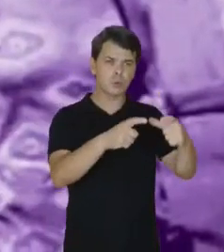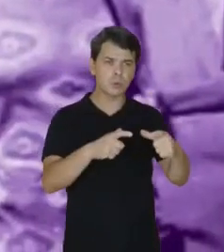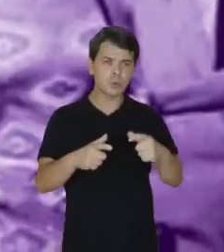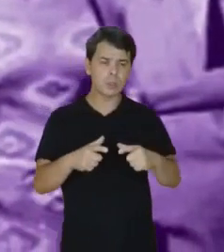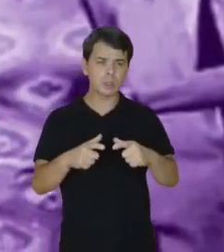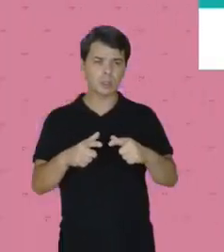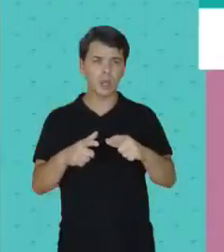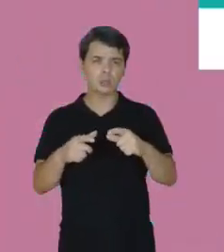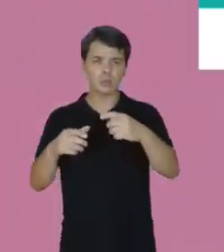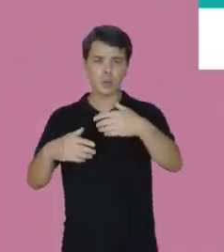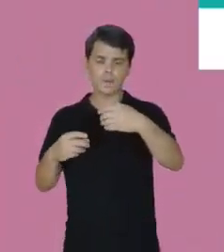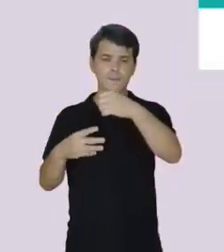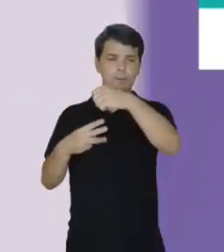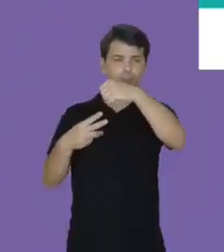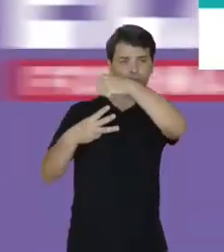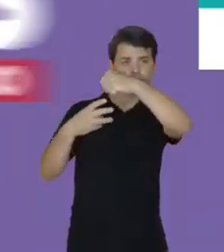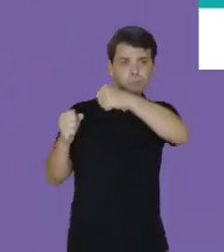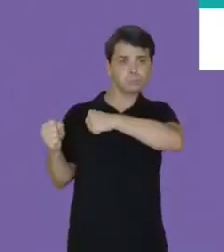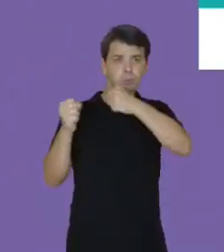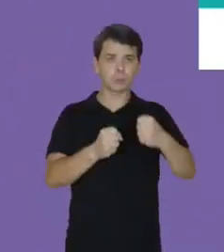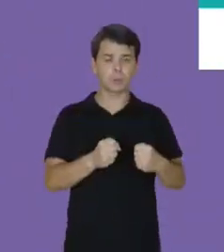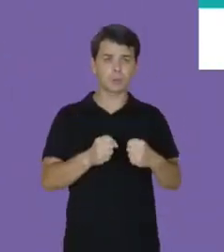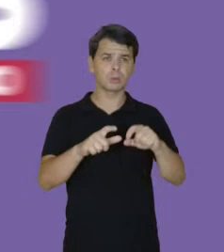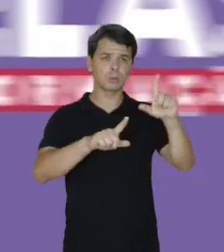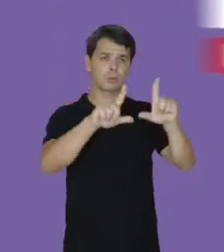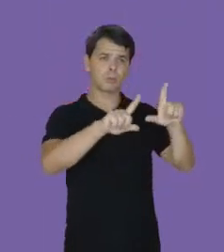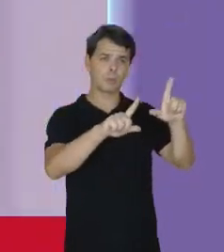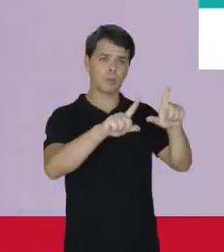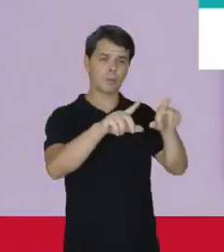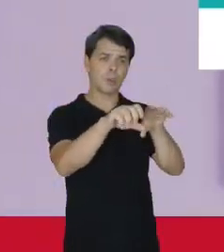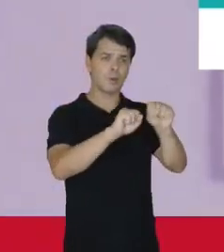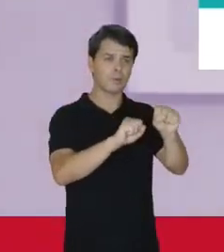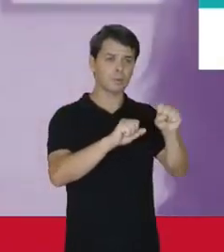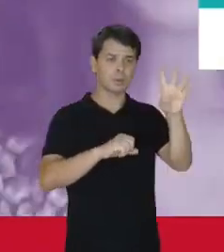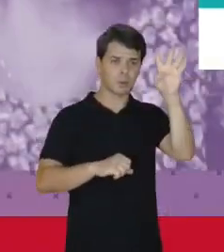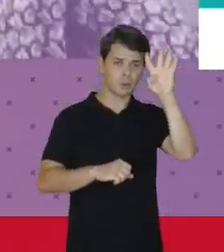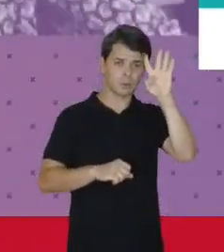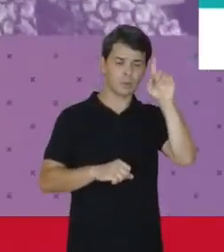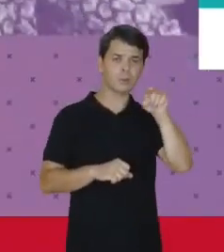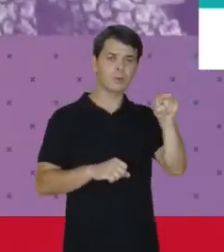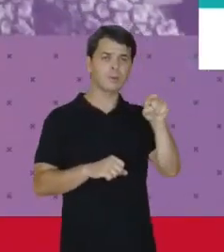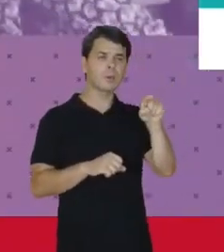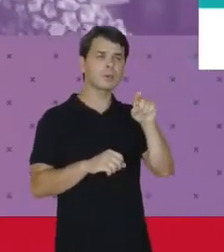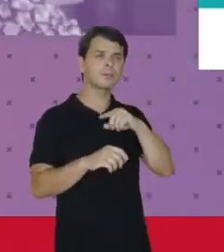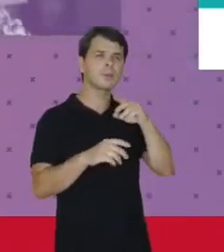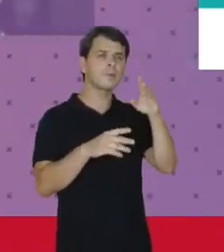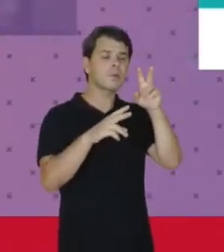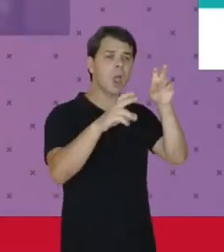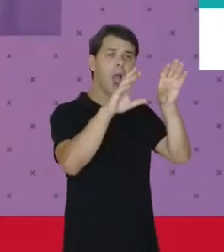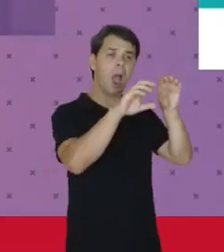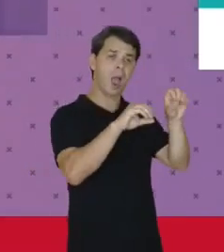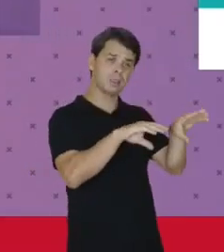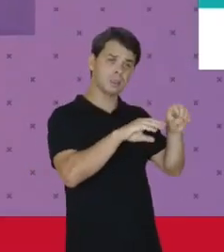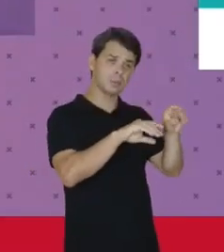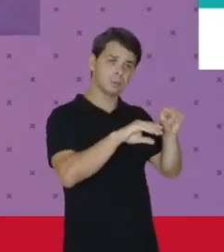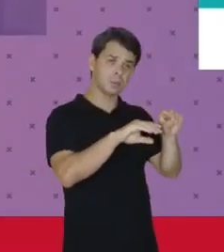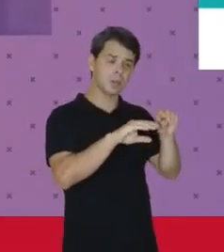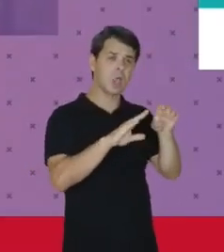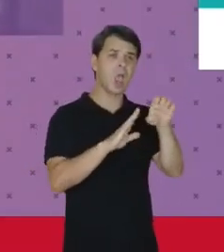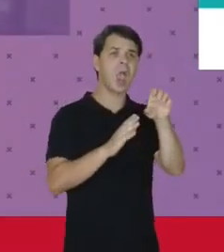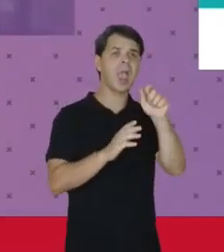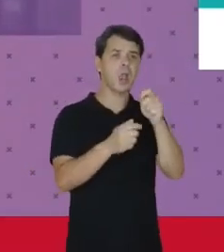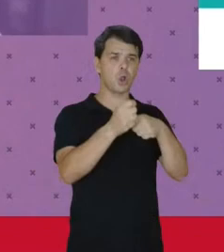de poder. No TV Elas por Elas Formação desta quarta-feira, você vai conferir mais uma aula preparada pela